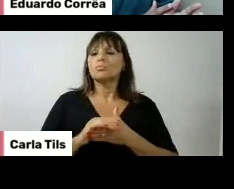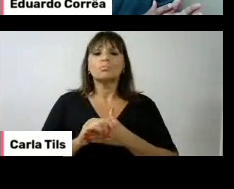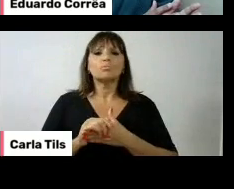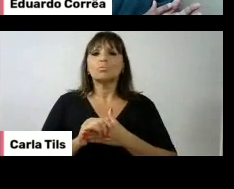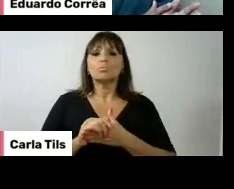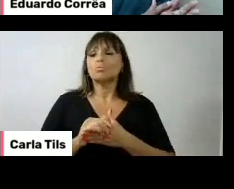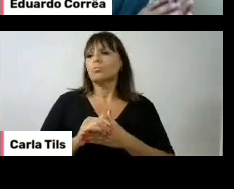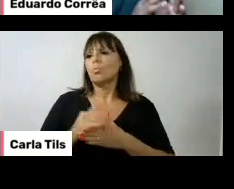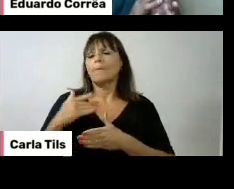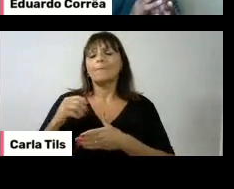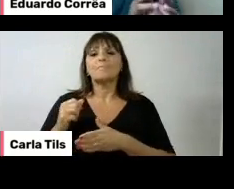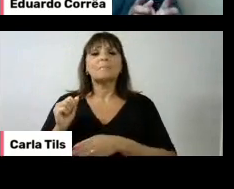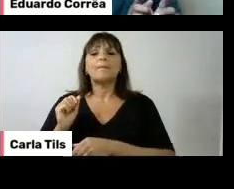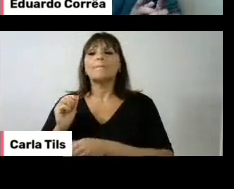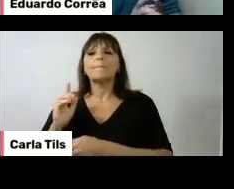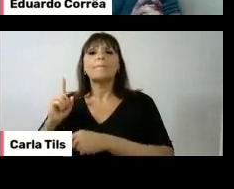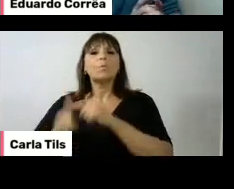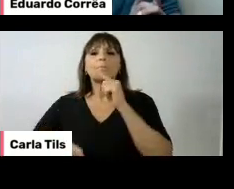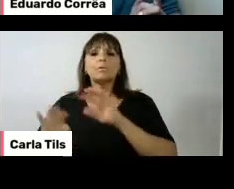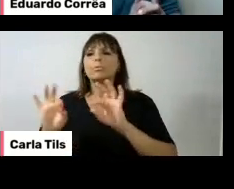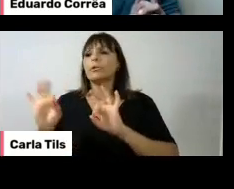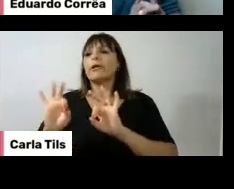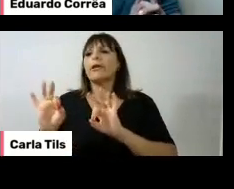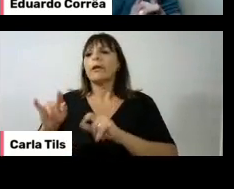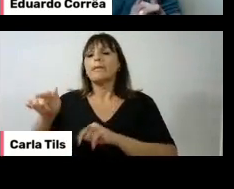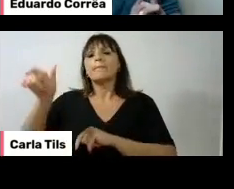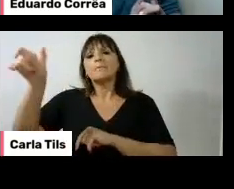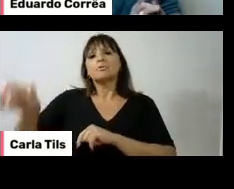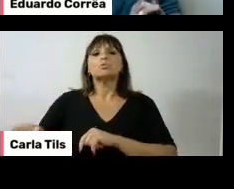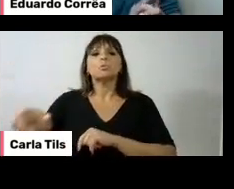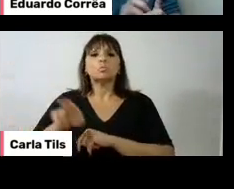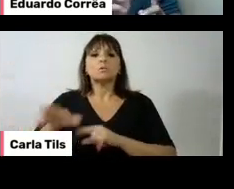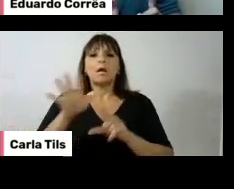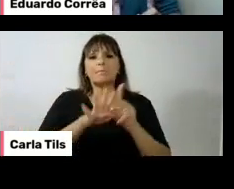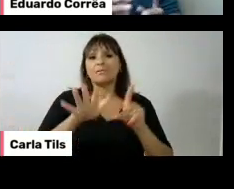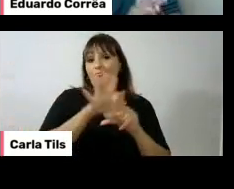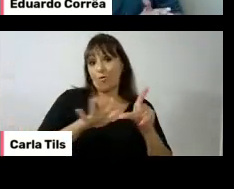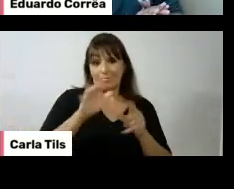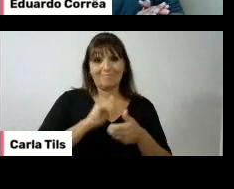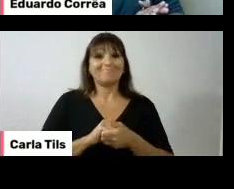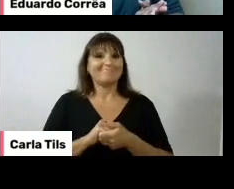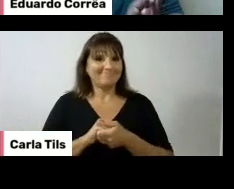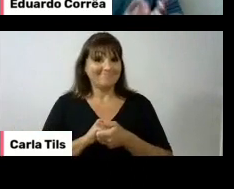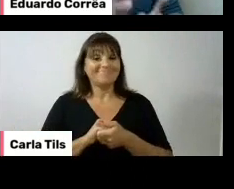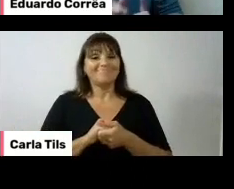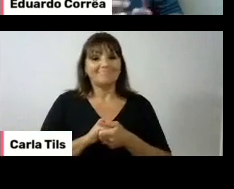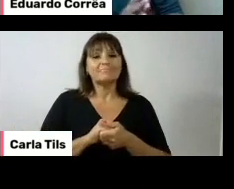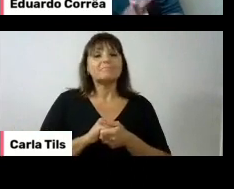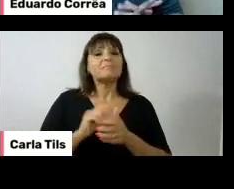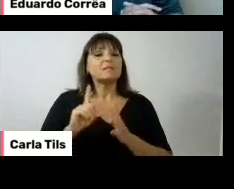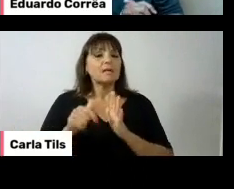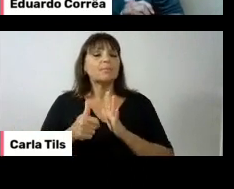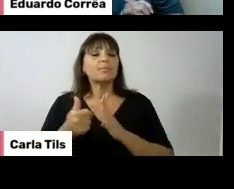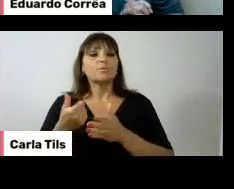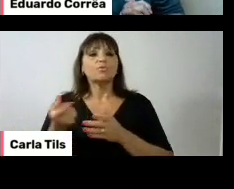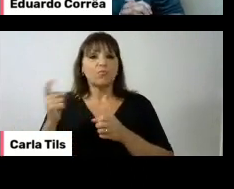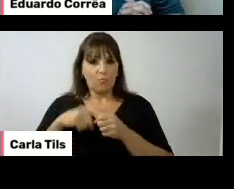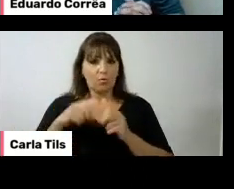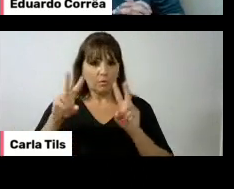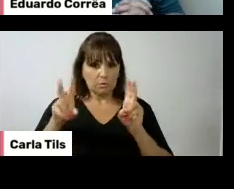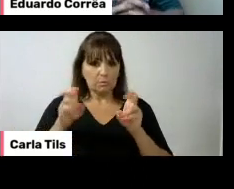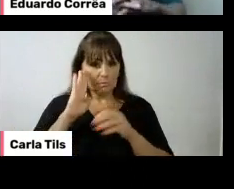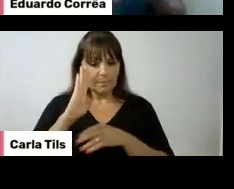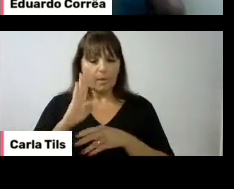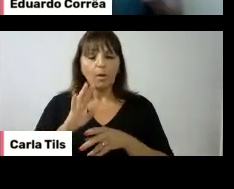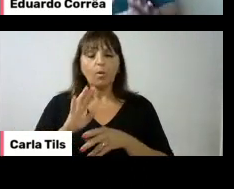plataforma. E pensa, a partir desse ponto, a gente já vai voltar para o e-commerce, mas a partir desse ponto nós começamos a dizer